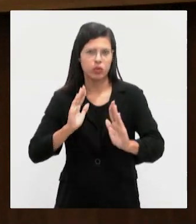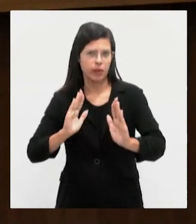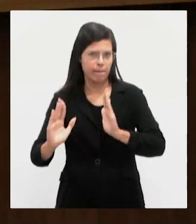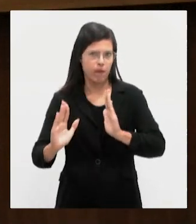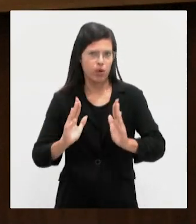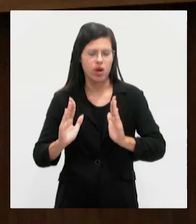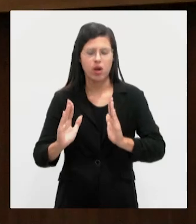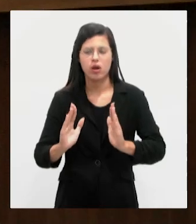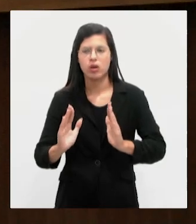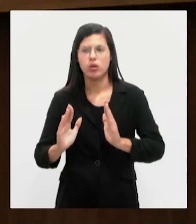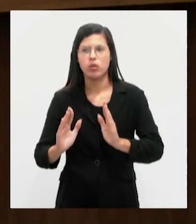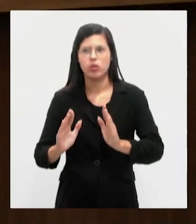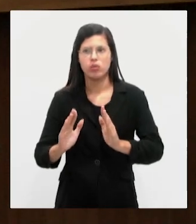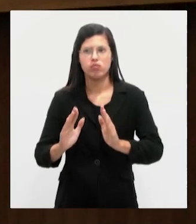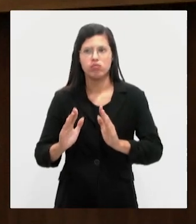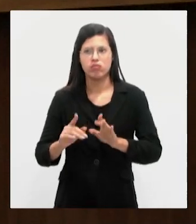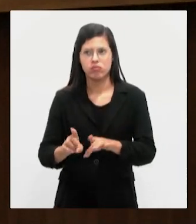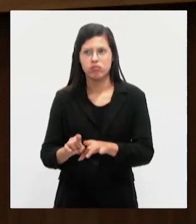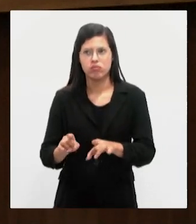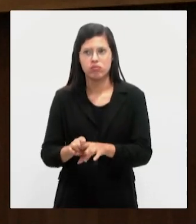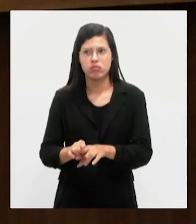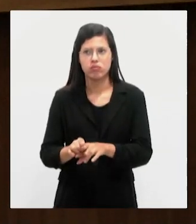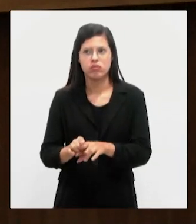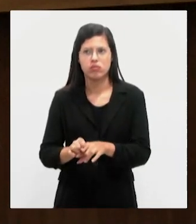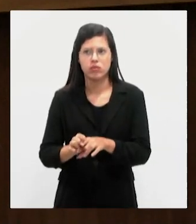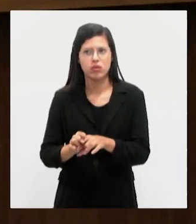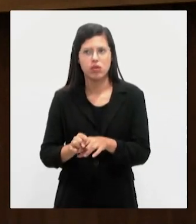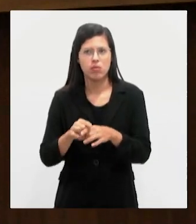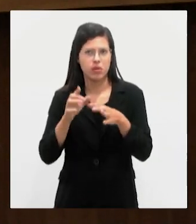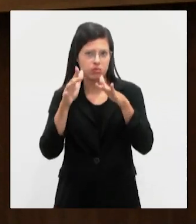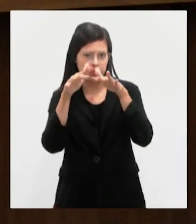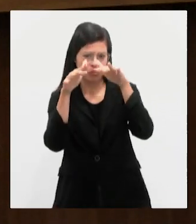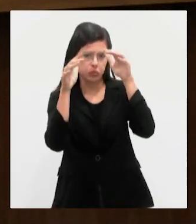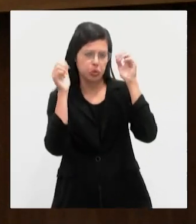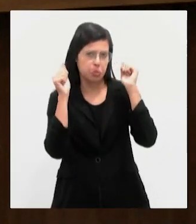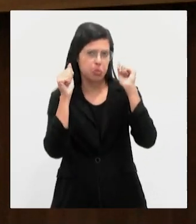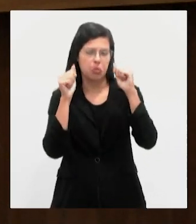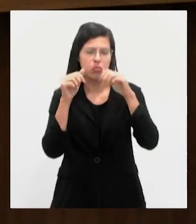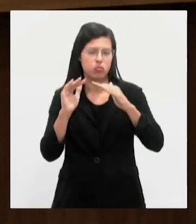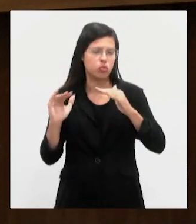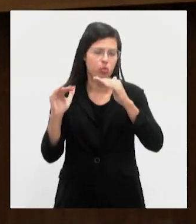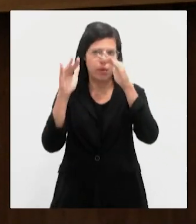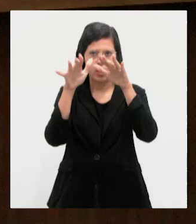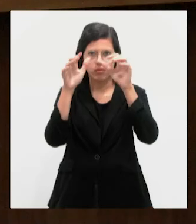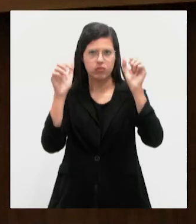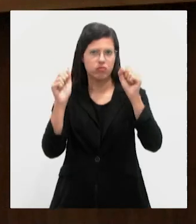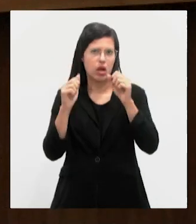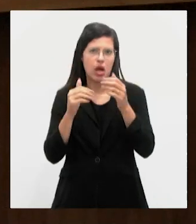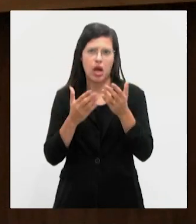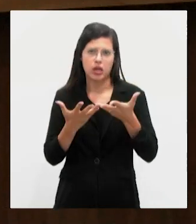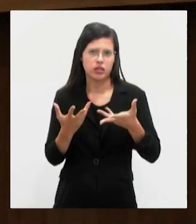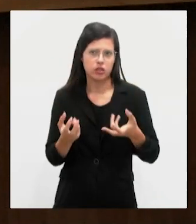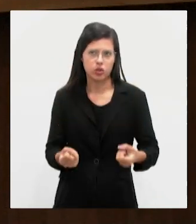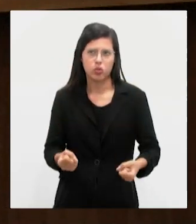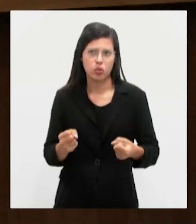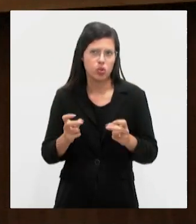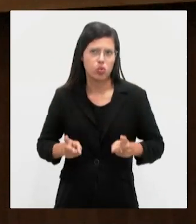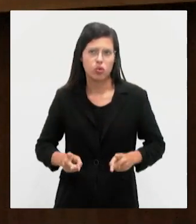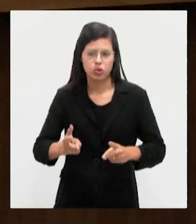isso passou pelo Supremo e ficou válido e está valendo até hoje. Então, há diversas